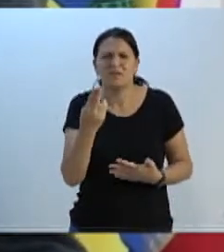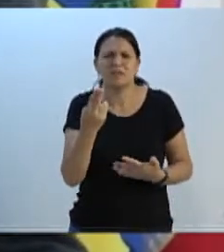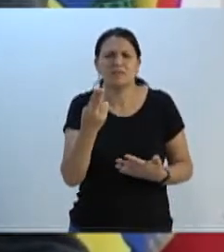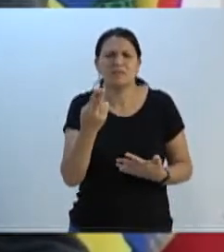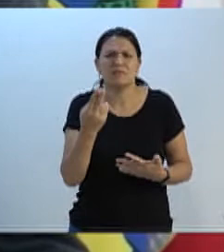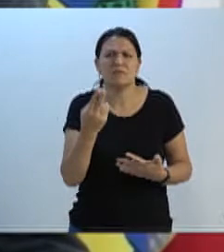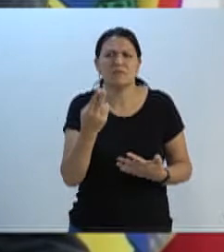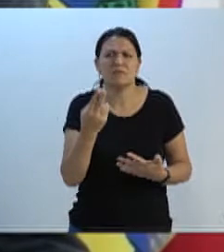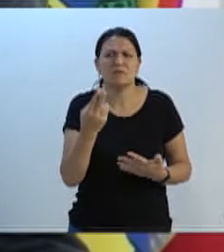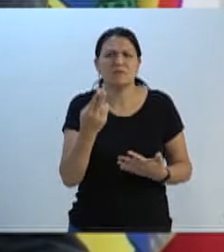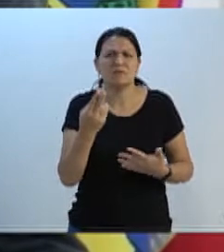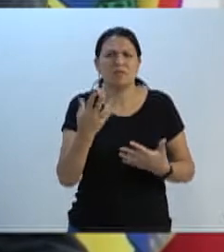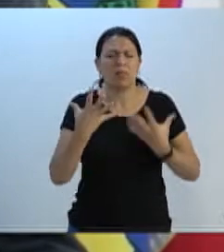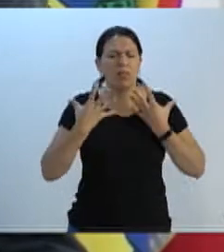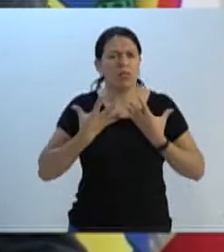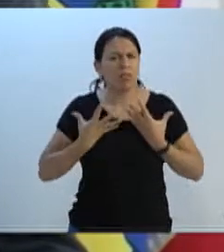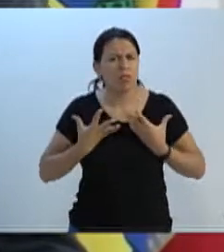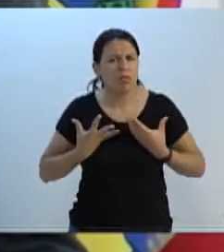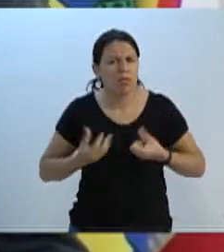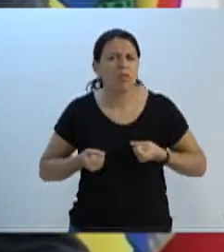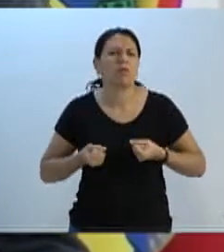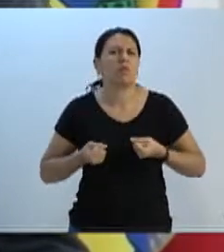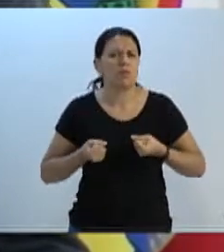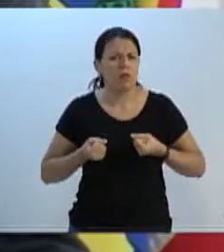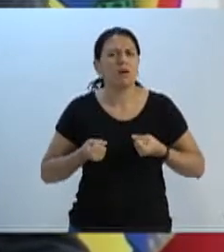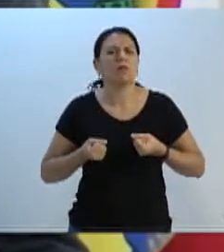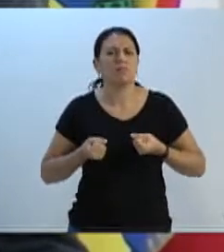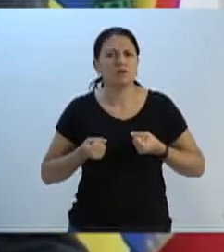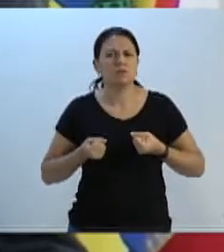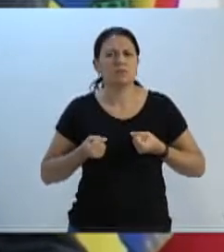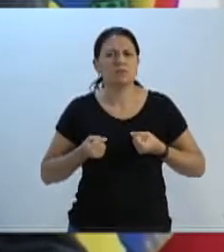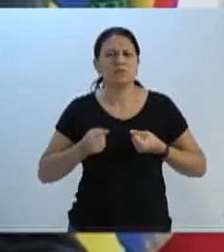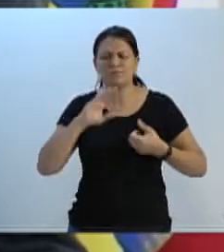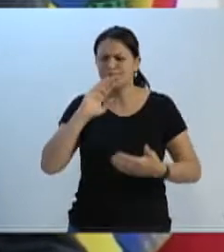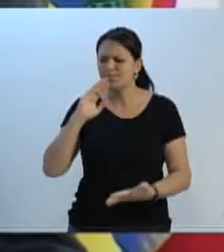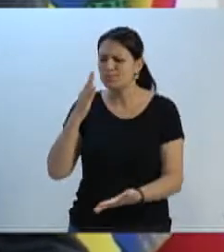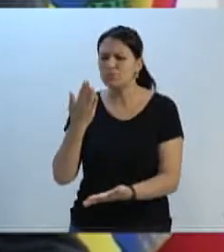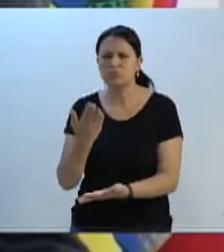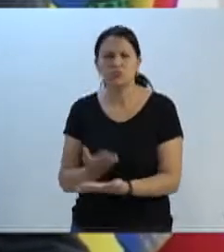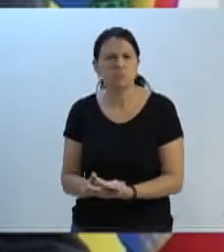de esgotamento, de indignação,